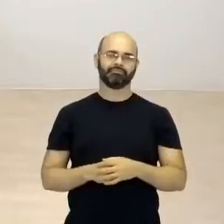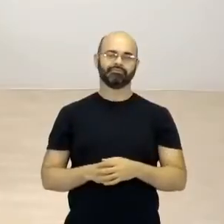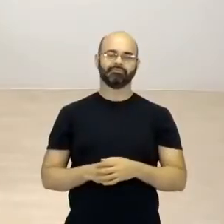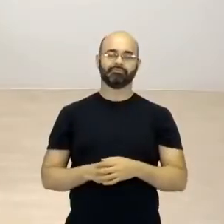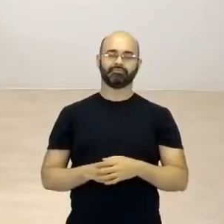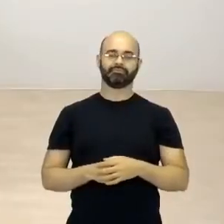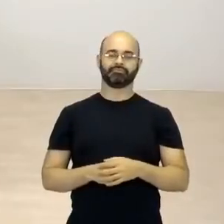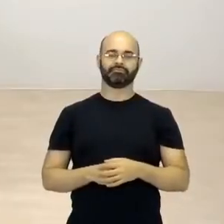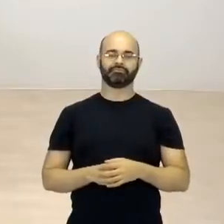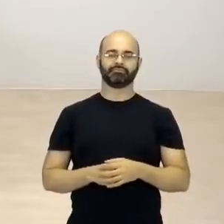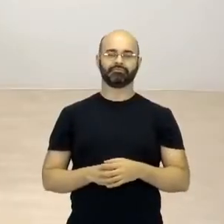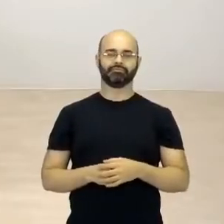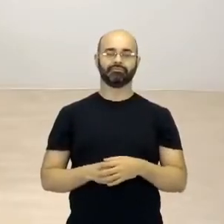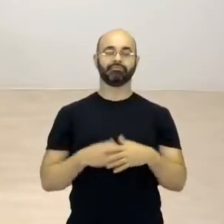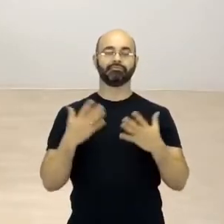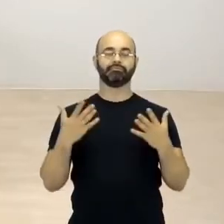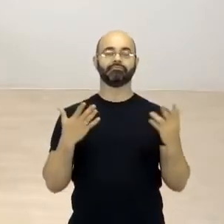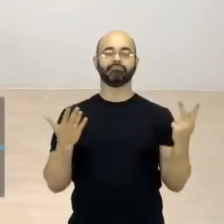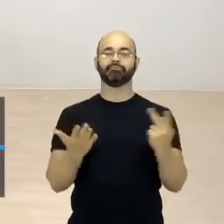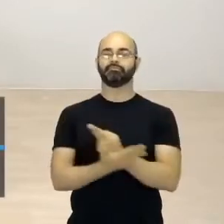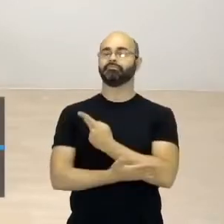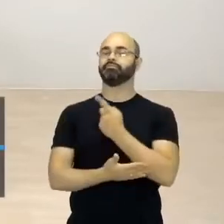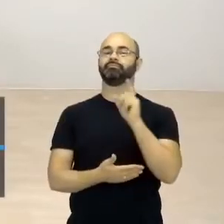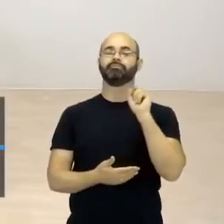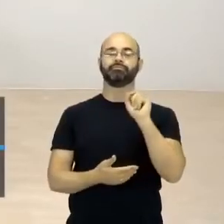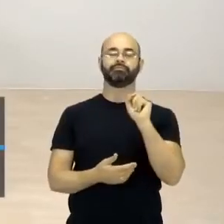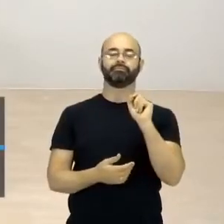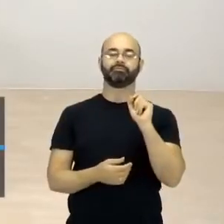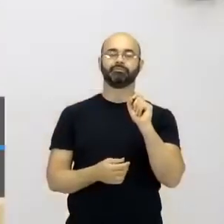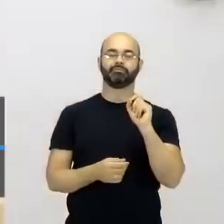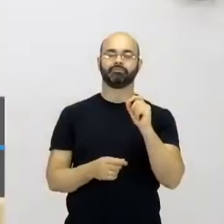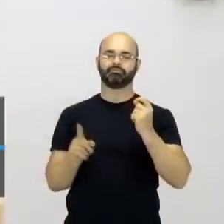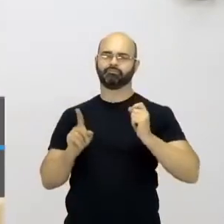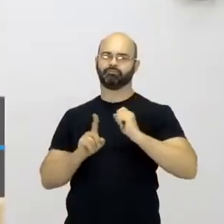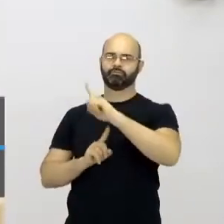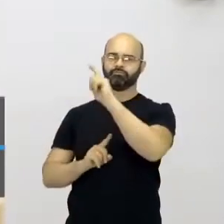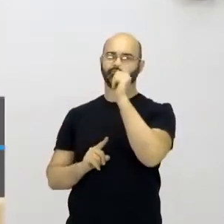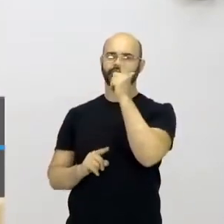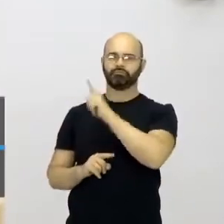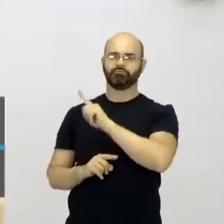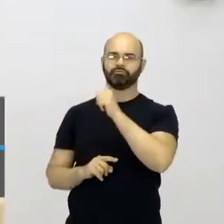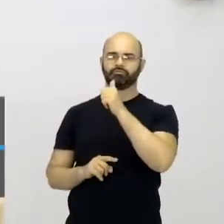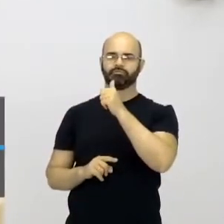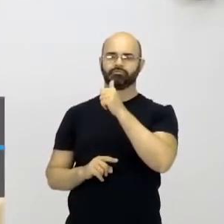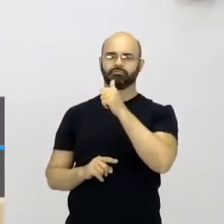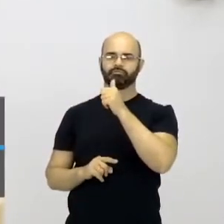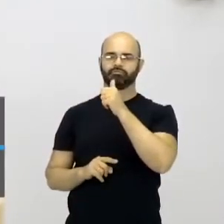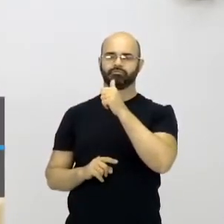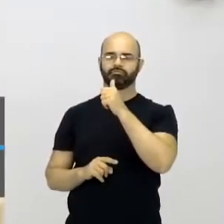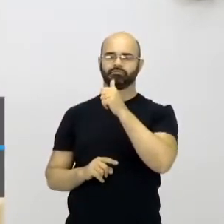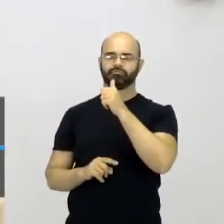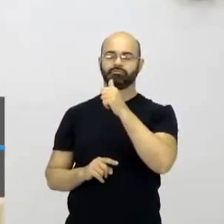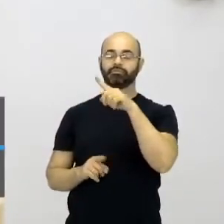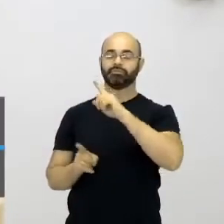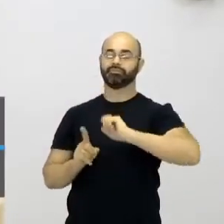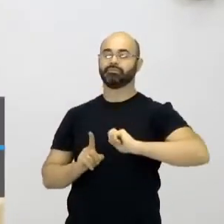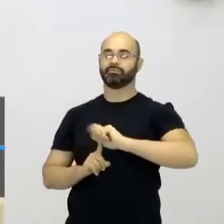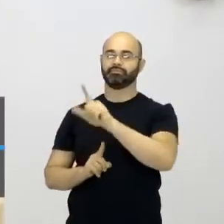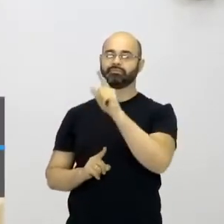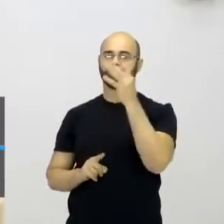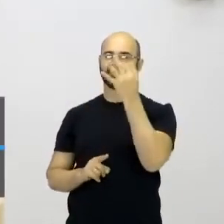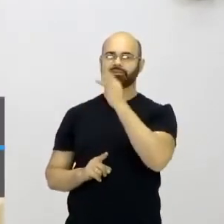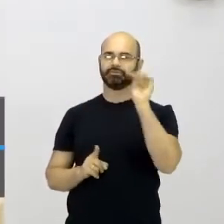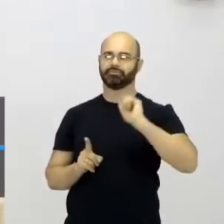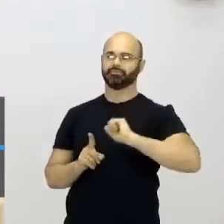foi o grande feito de Men de Sá? Ele consegue expulsar os indígenas, ele consegue expulsar